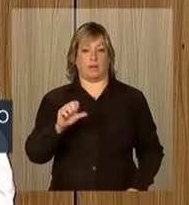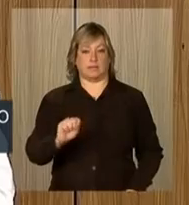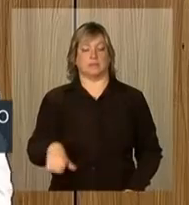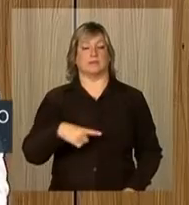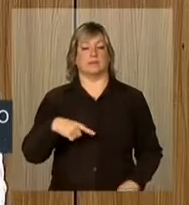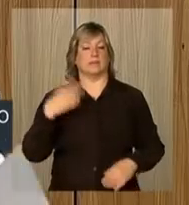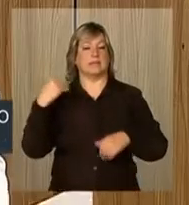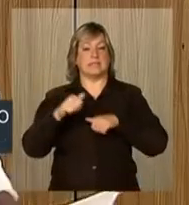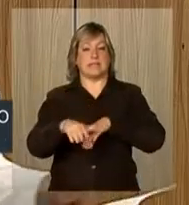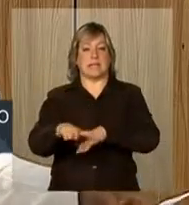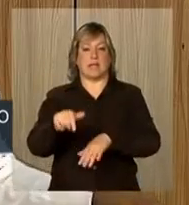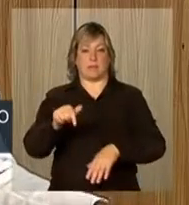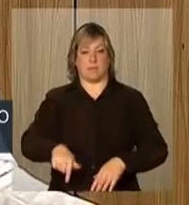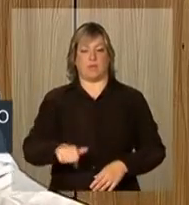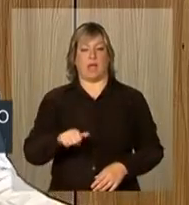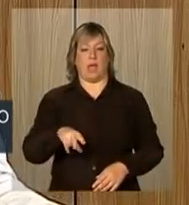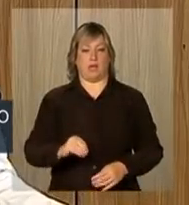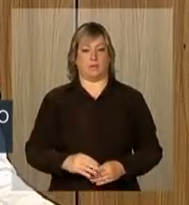deste ano.